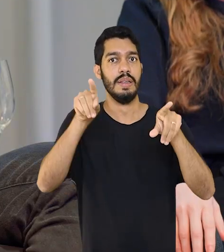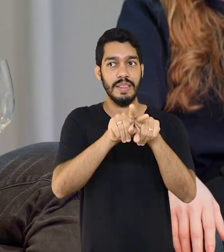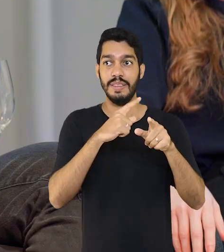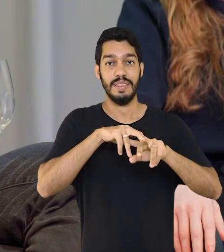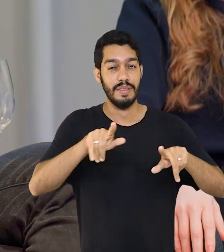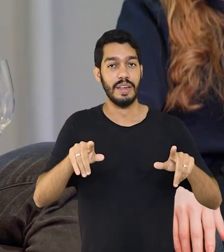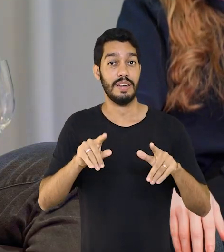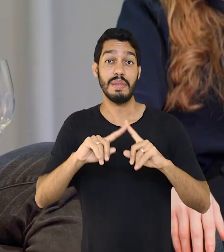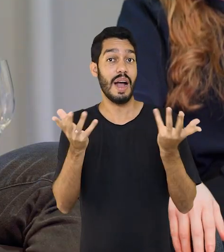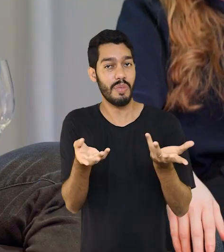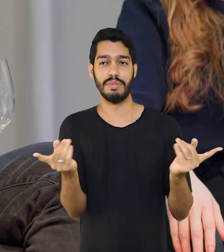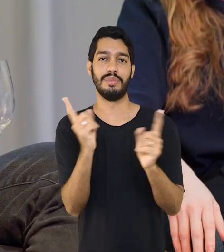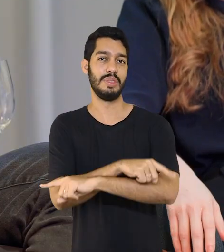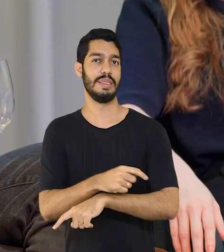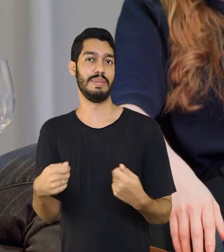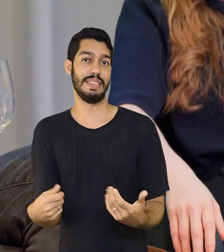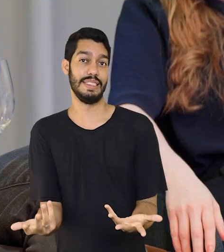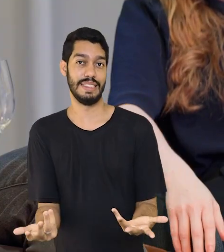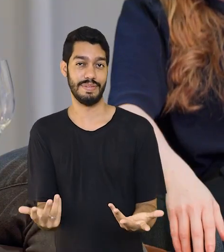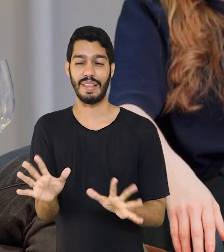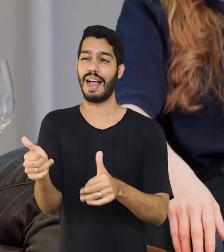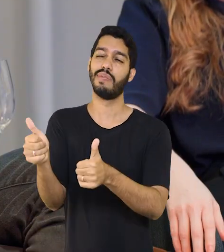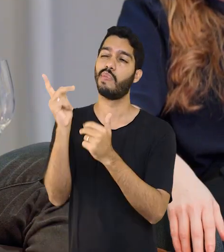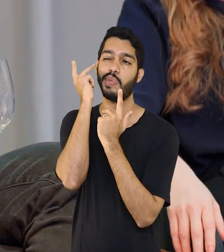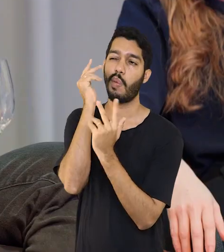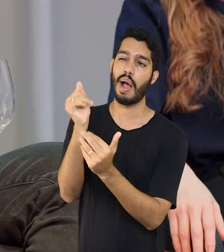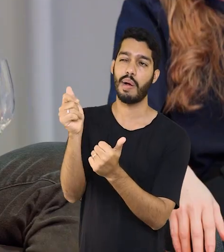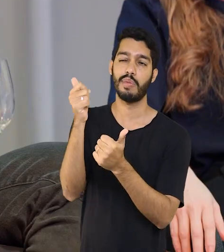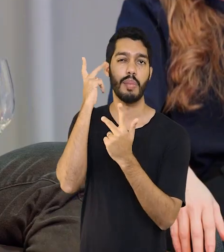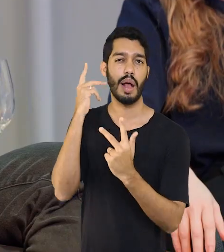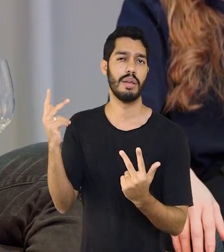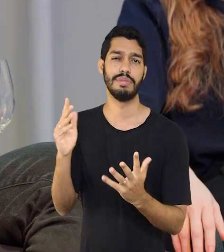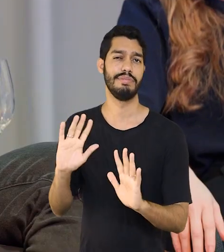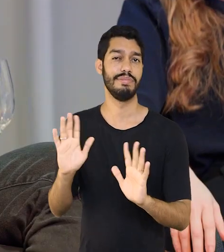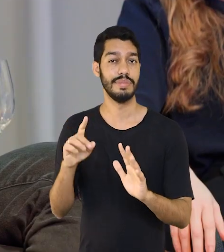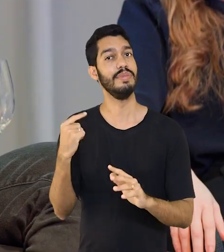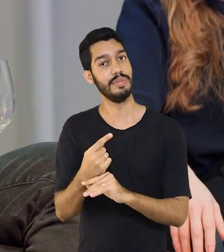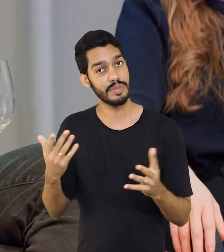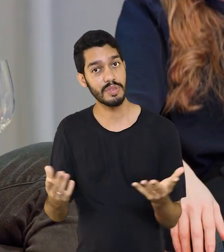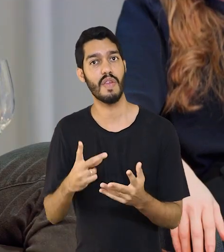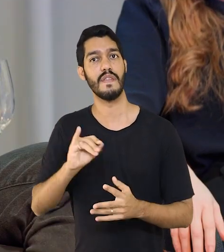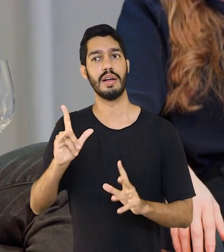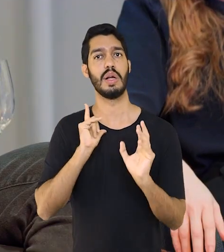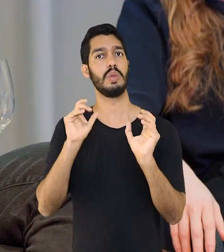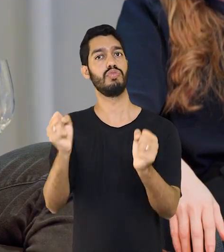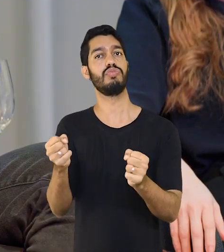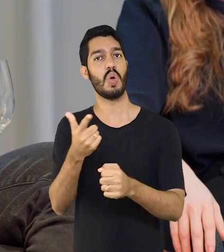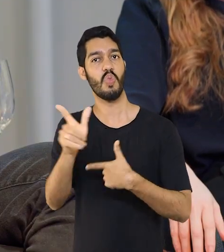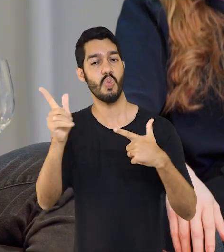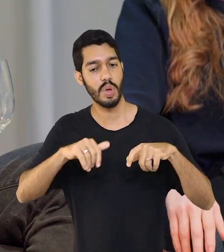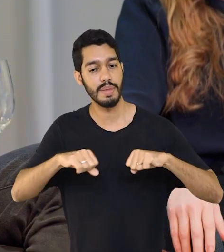climáticas, que a gente tem que fazer o movimento contrário, né? Fazer com que esses espaços que a gente tem, que a gente consiga discutir, que a gente faça com